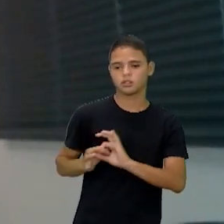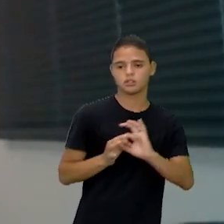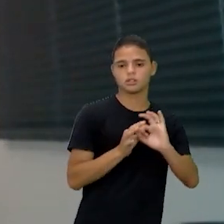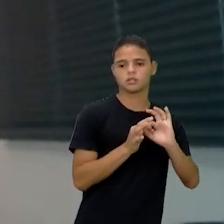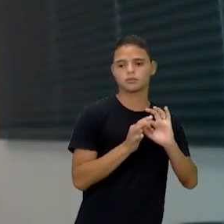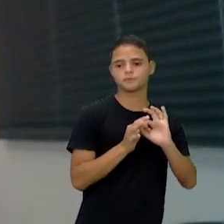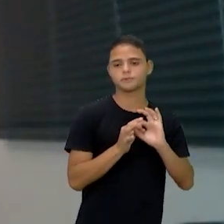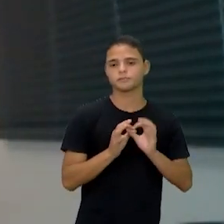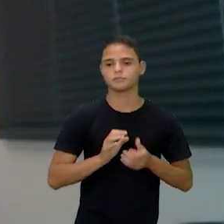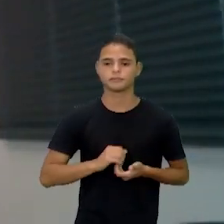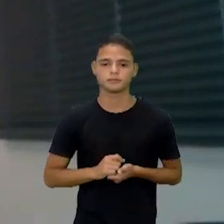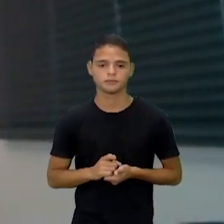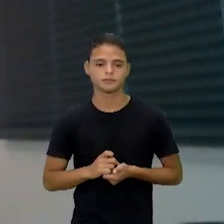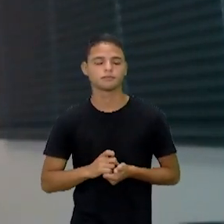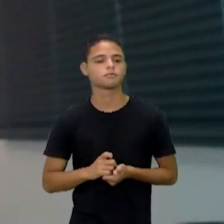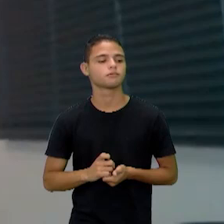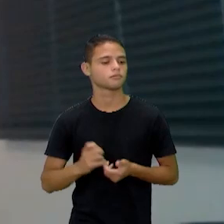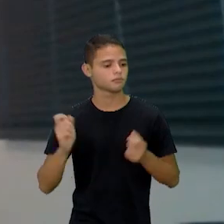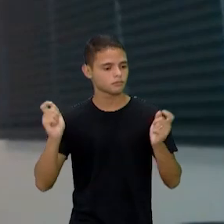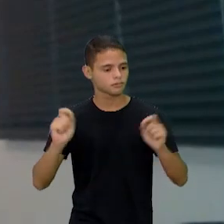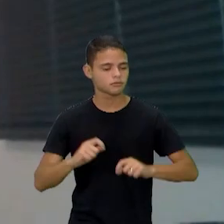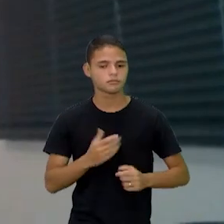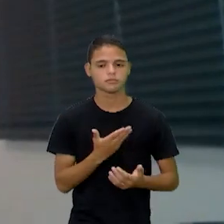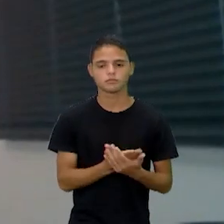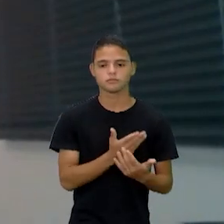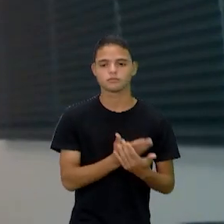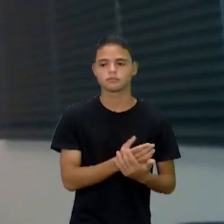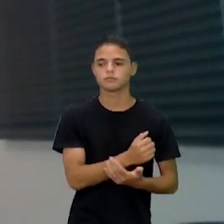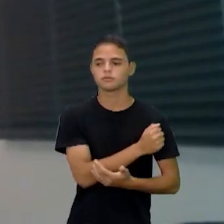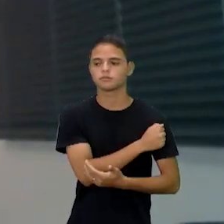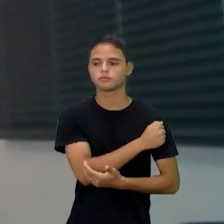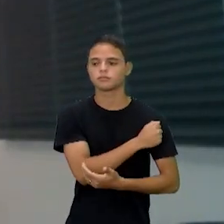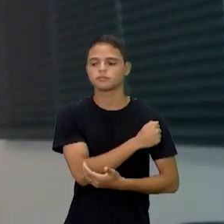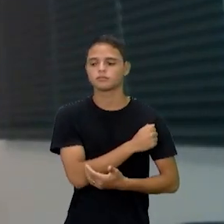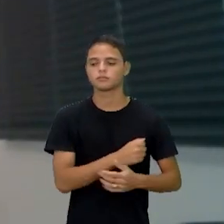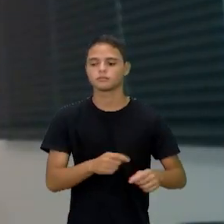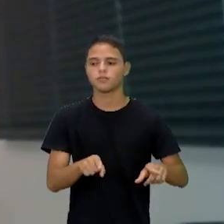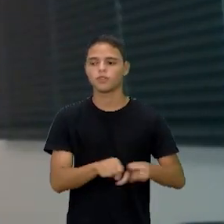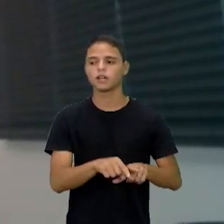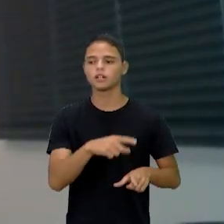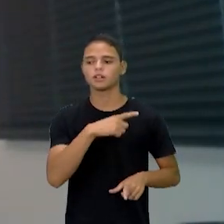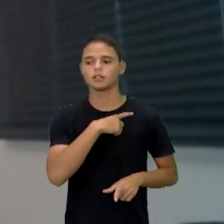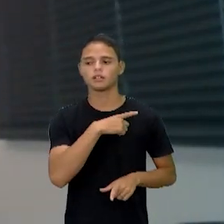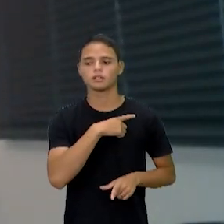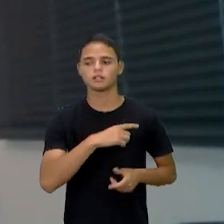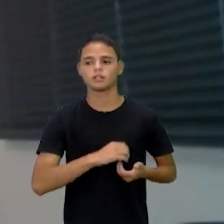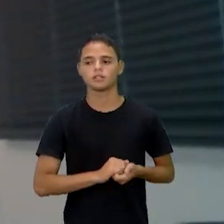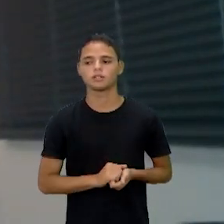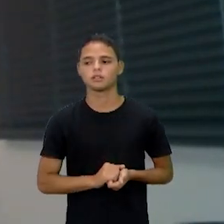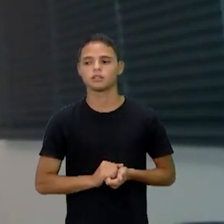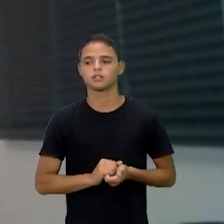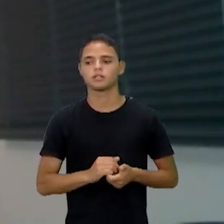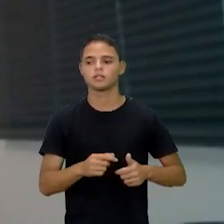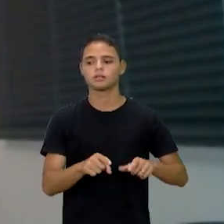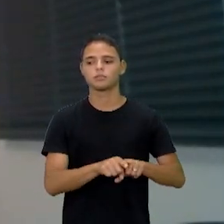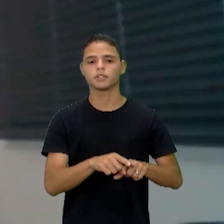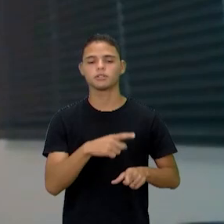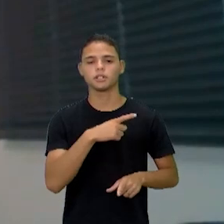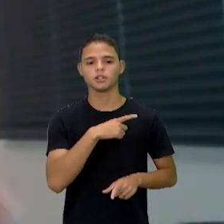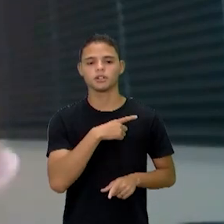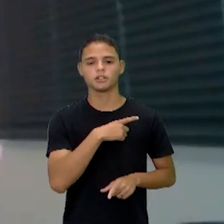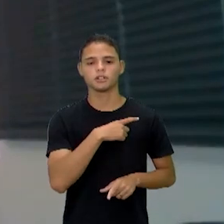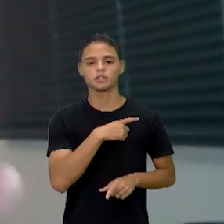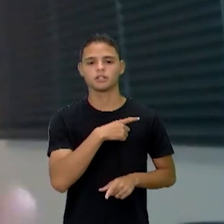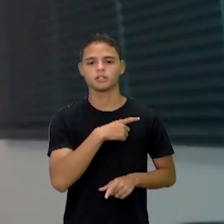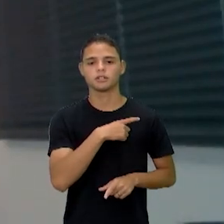de superdotação. Então, eu posso ter um estudante, por exemplo, superdotado e com TDAH, mas nem todo estudante superdotado vai ter TDAH.